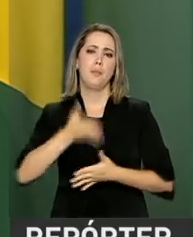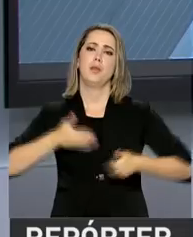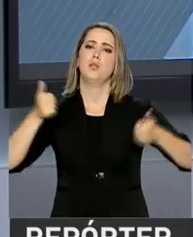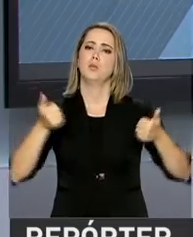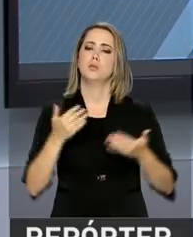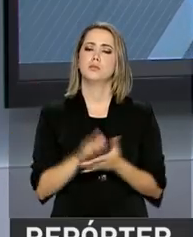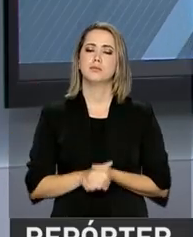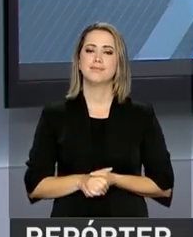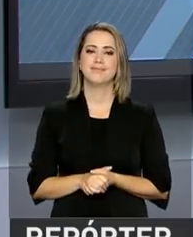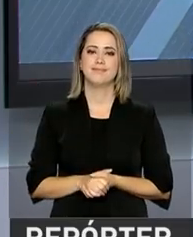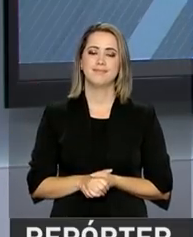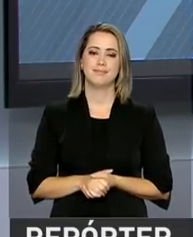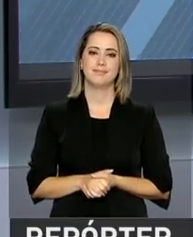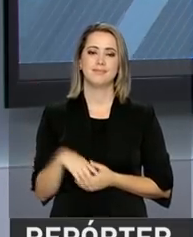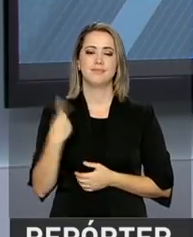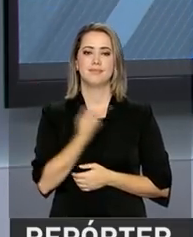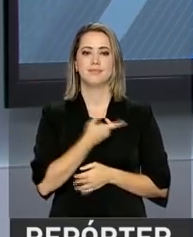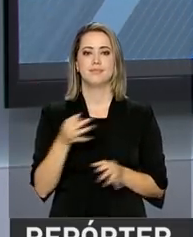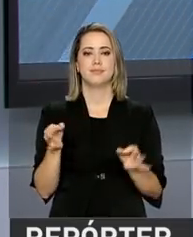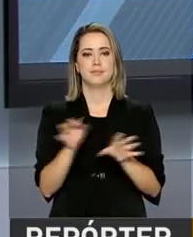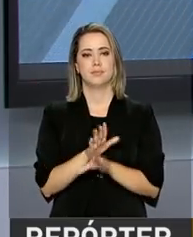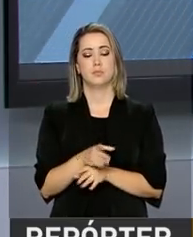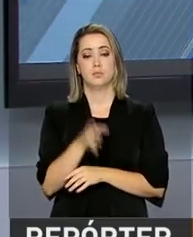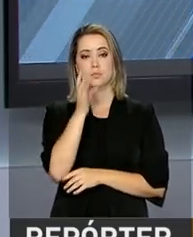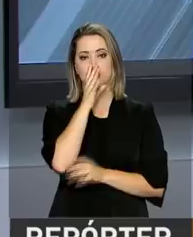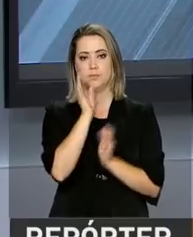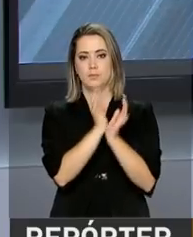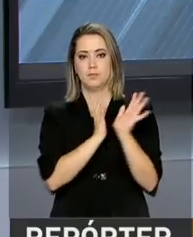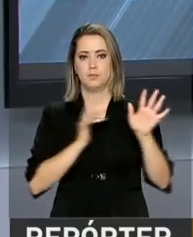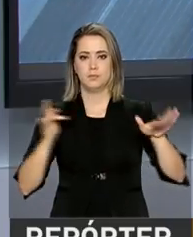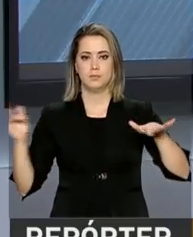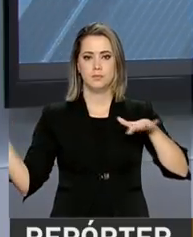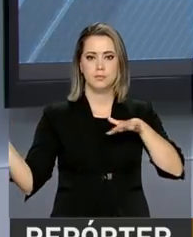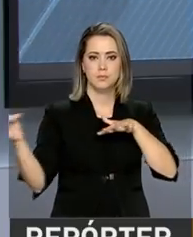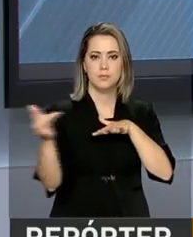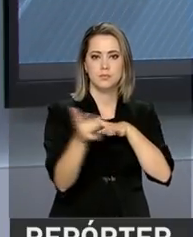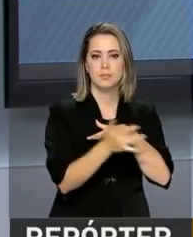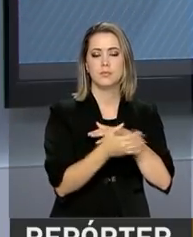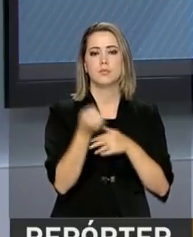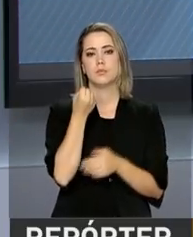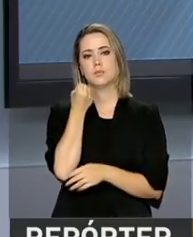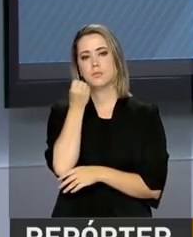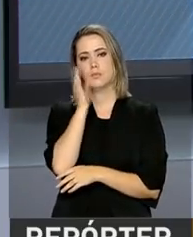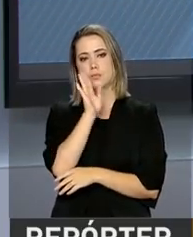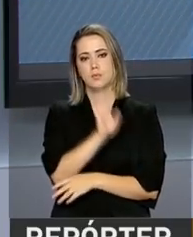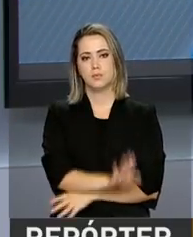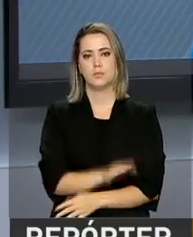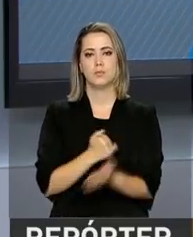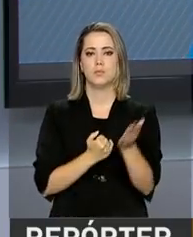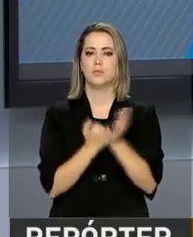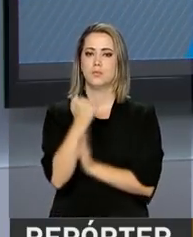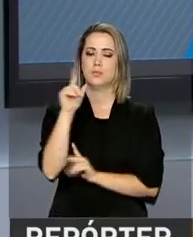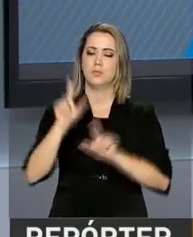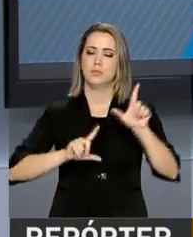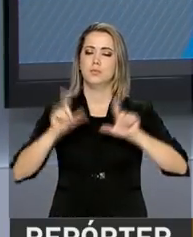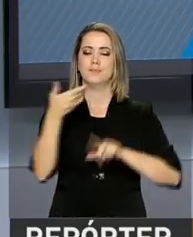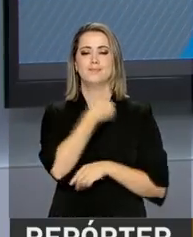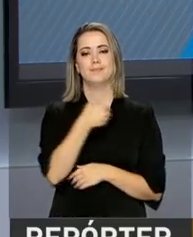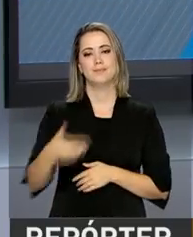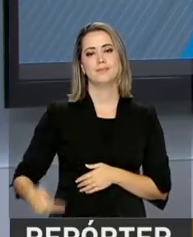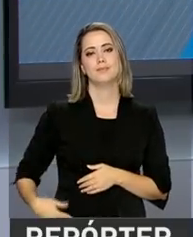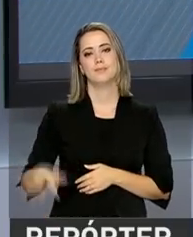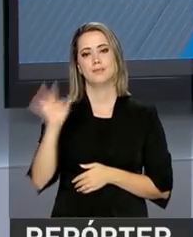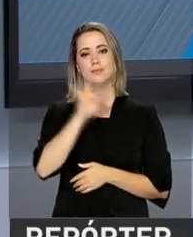vida. E nós ficamos por aqui, acompanhe as novidades também pelas nossas redes sociais. Uma boa tarde para você e continue com a